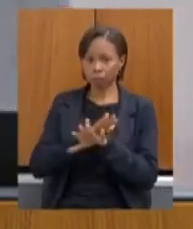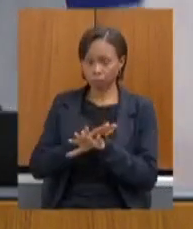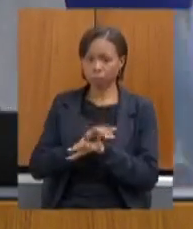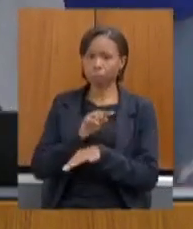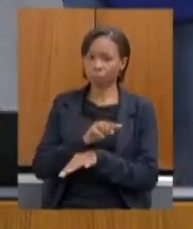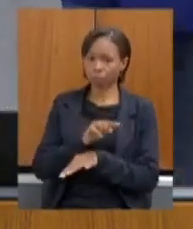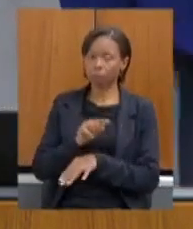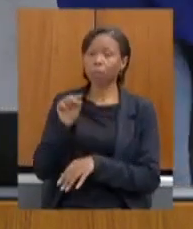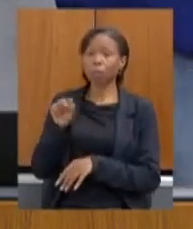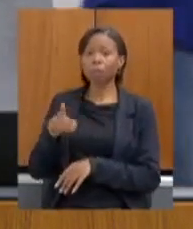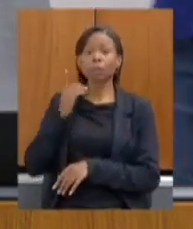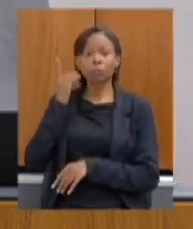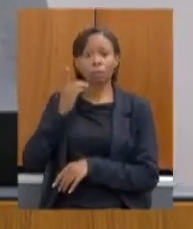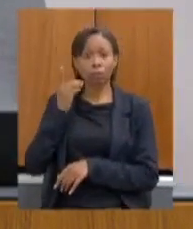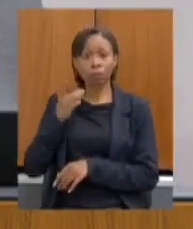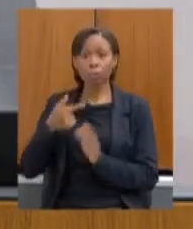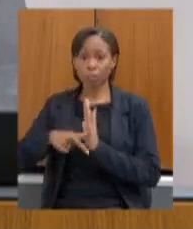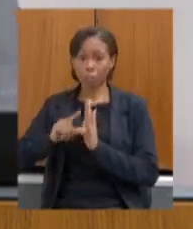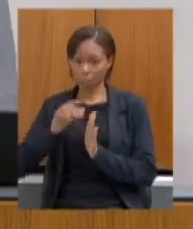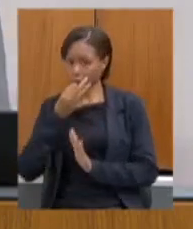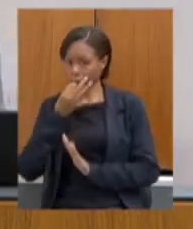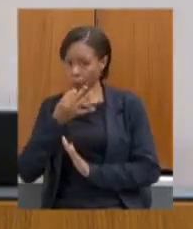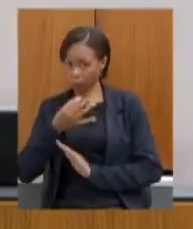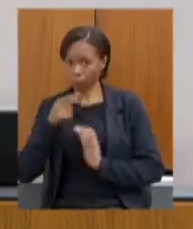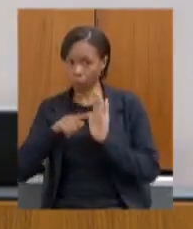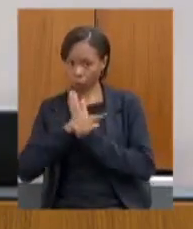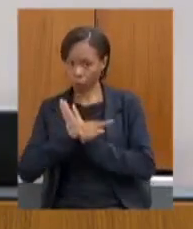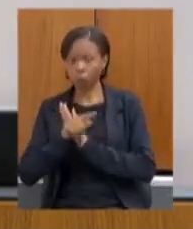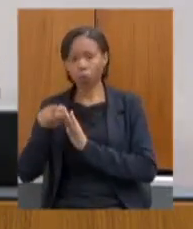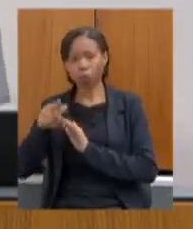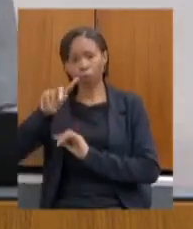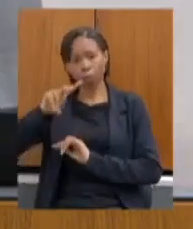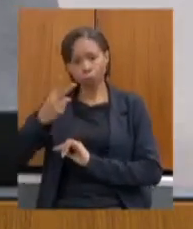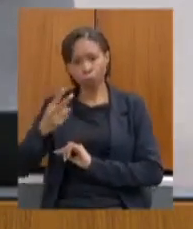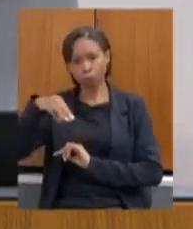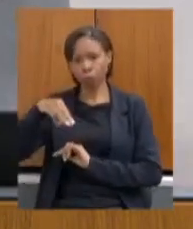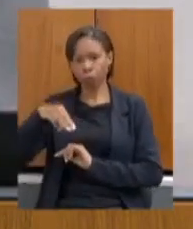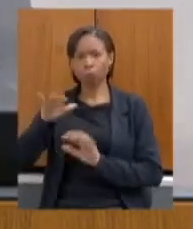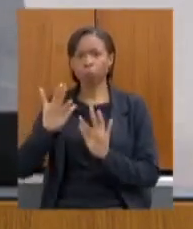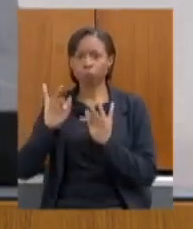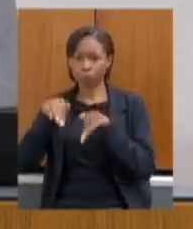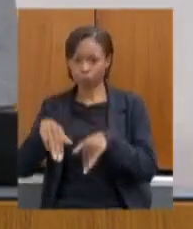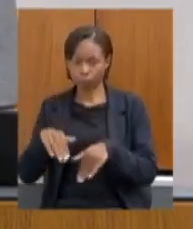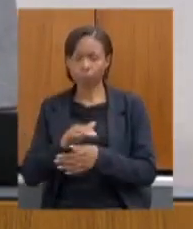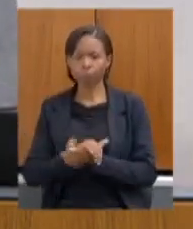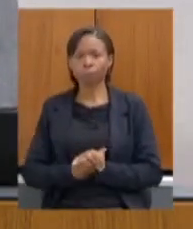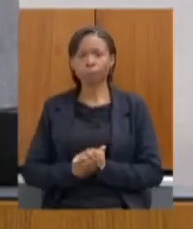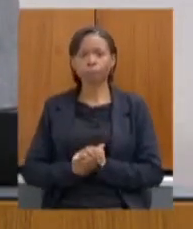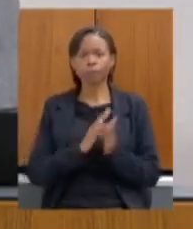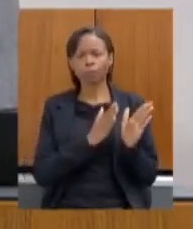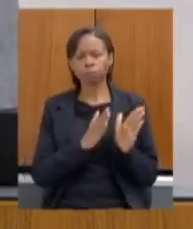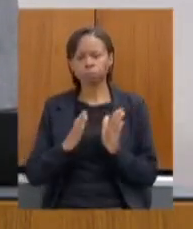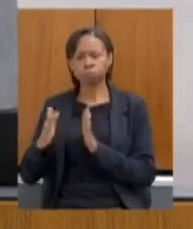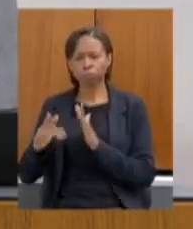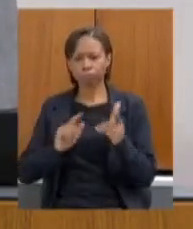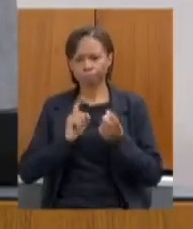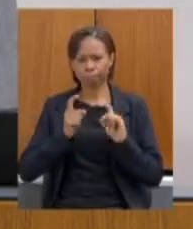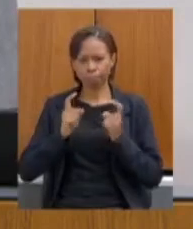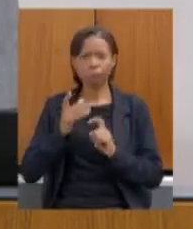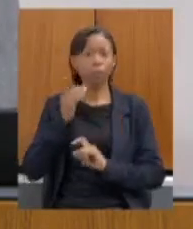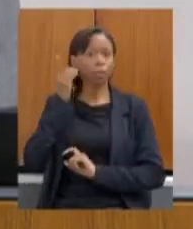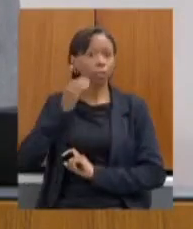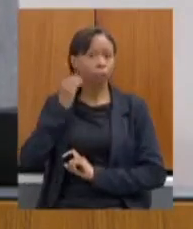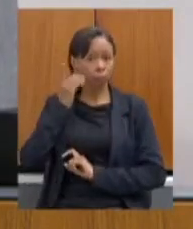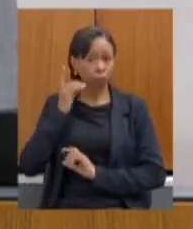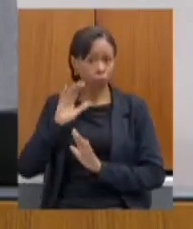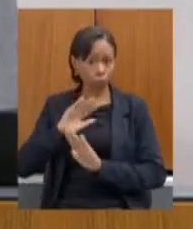autoridade estadual, o deputado que o interpelou disporá de dois minutos para suas considerações finais. No decorrer da reunião, os deputados e